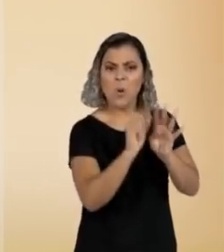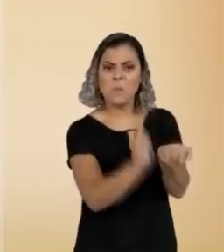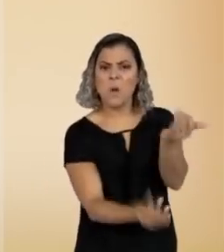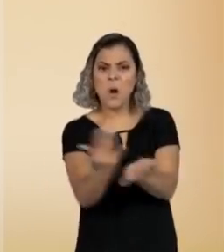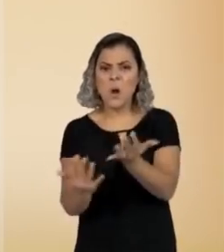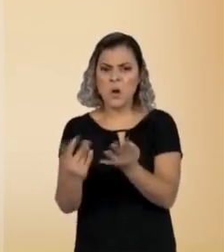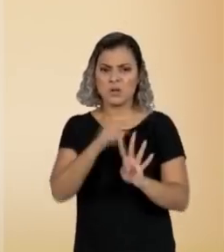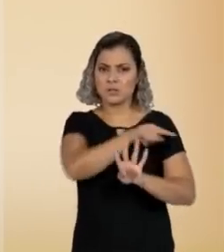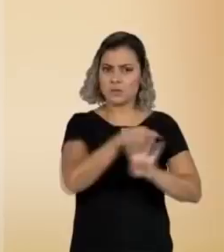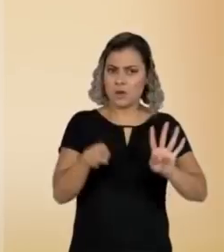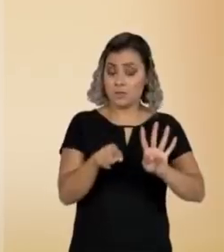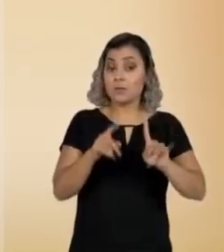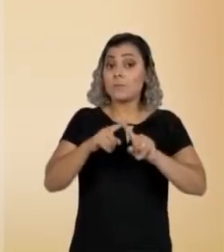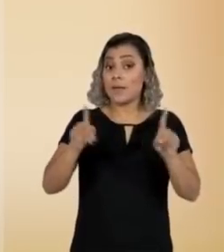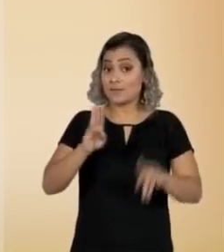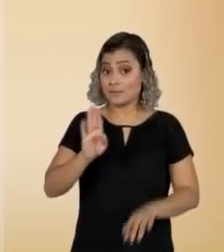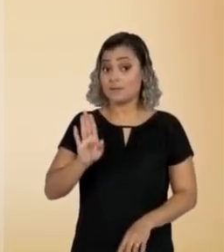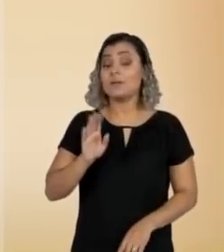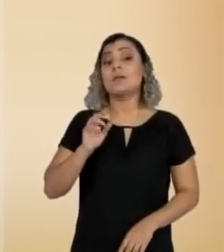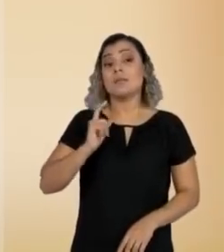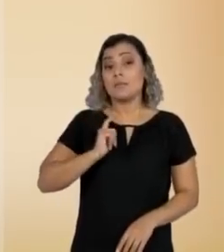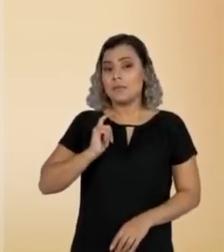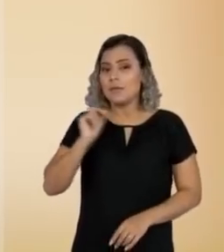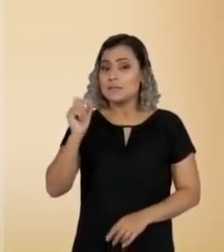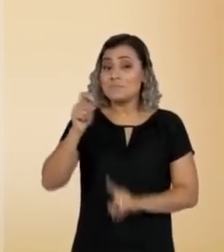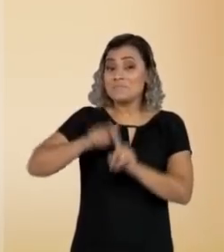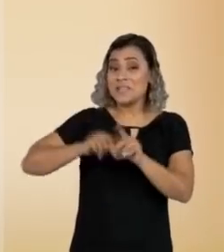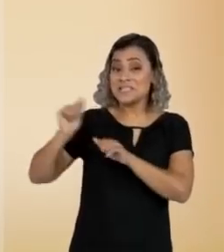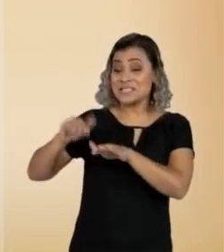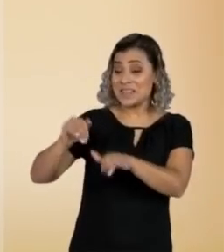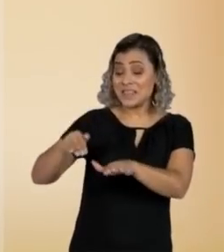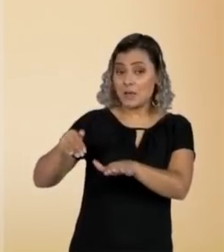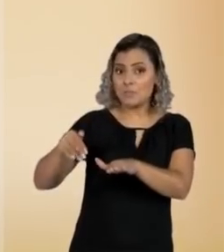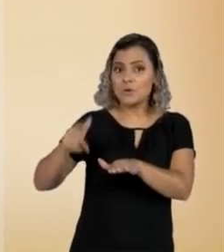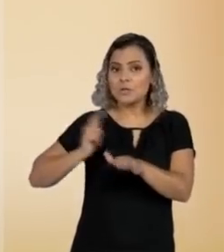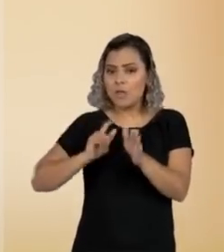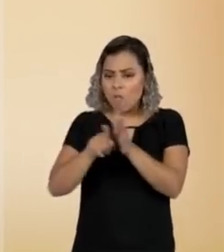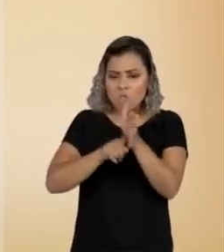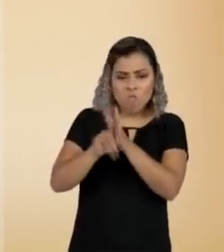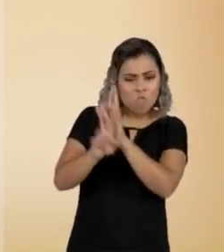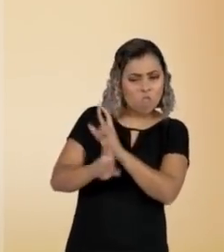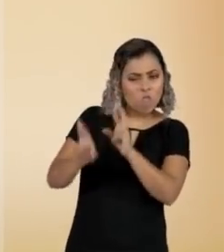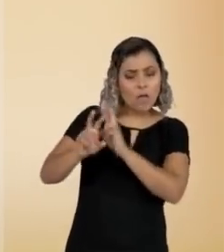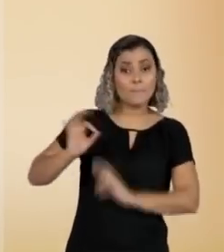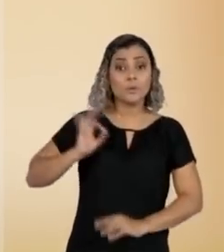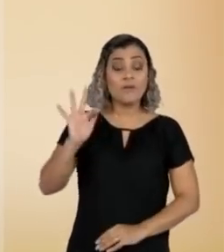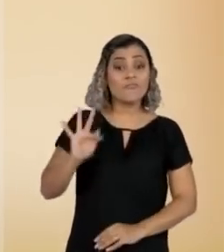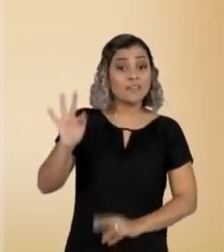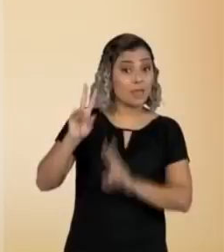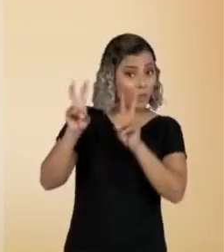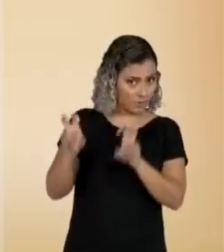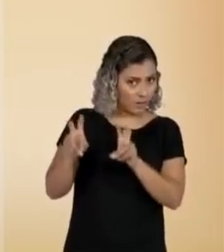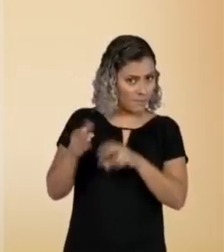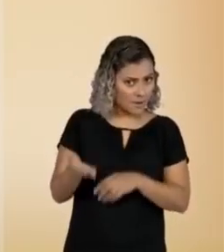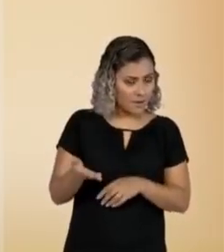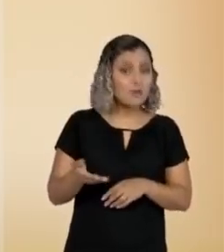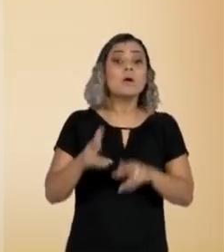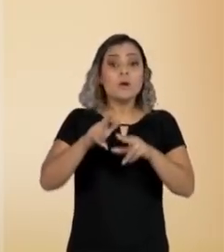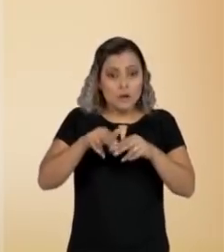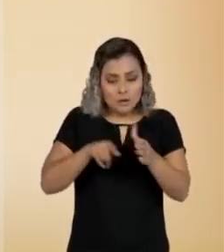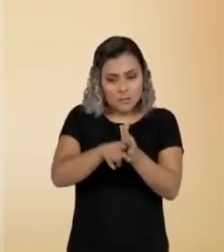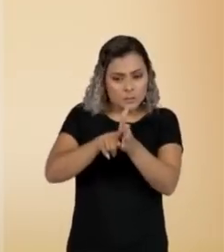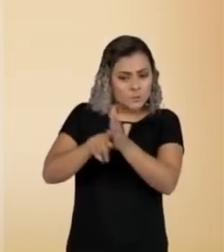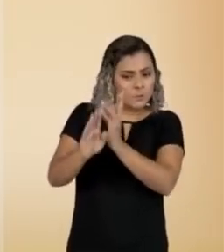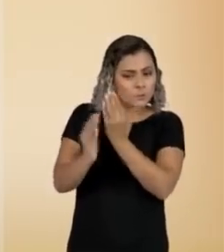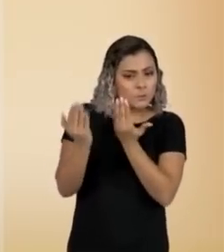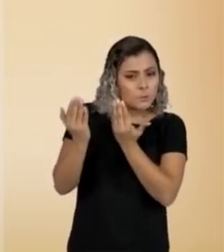florestais. Segundo o MPF, desde setembro havia um inquérito da Polícia Federal sobre o caso. E nesta investigação